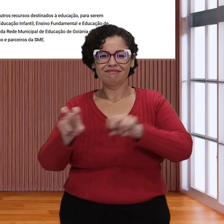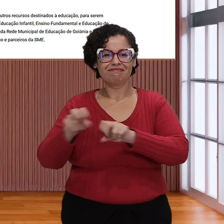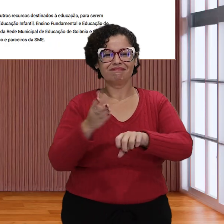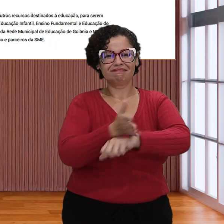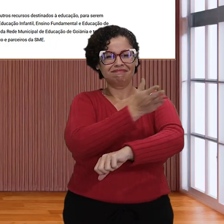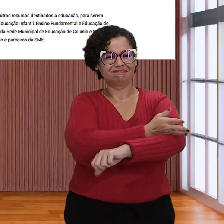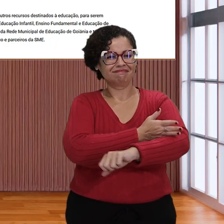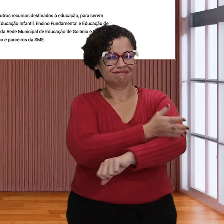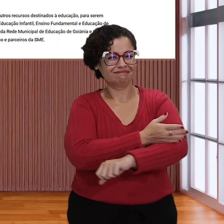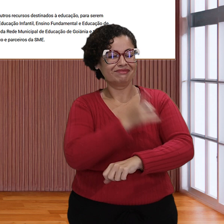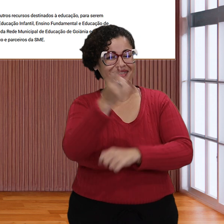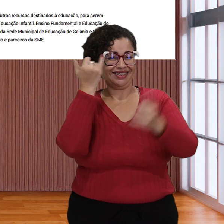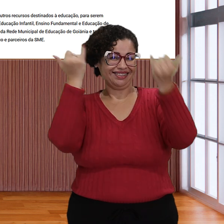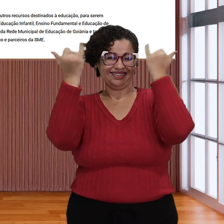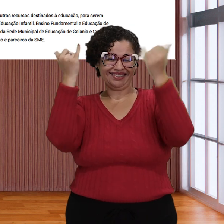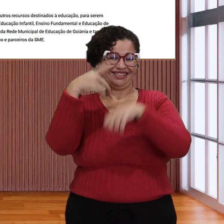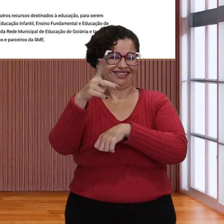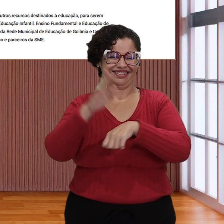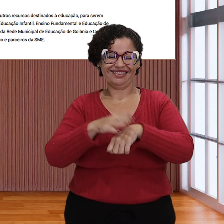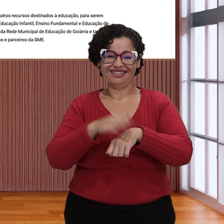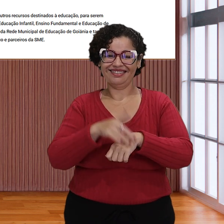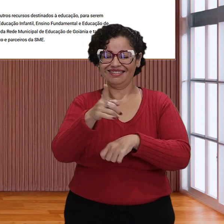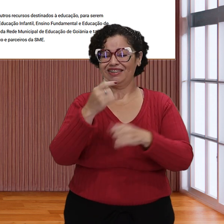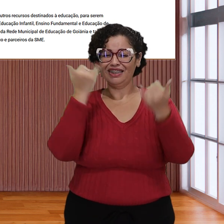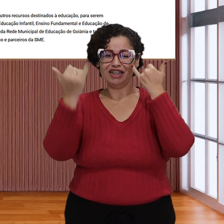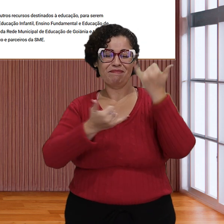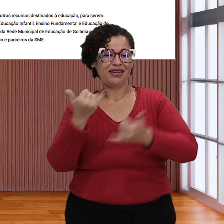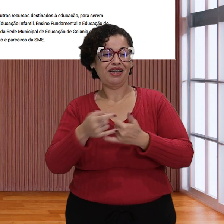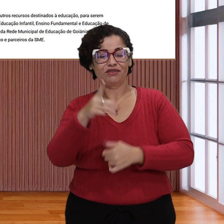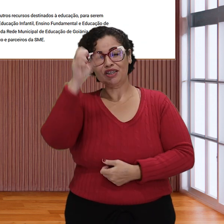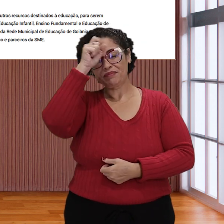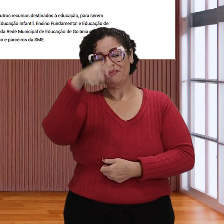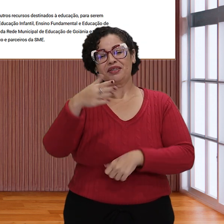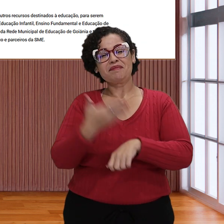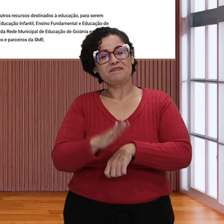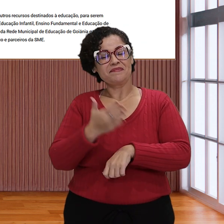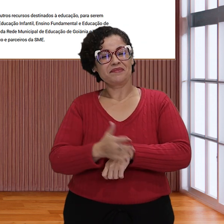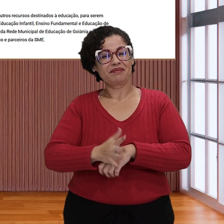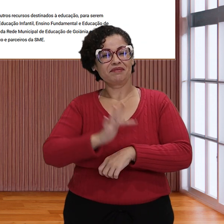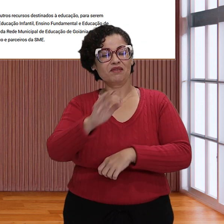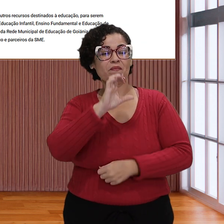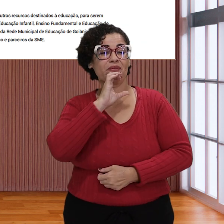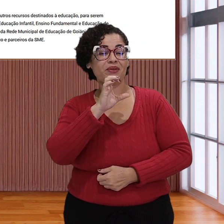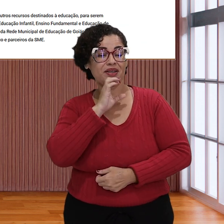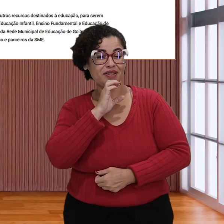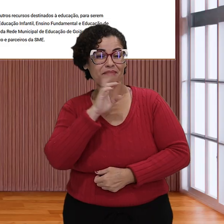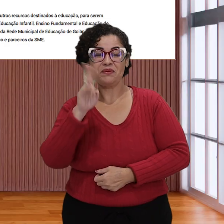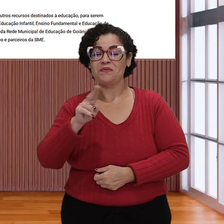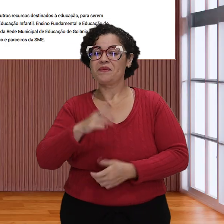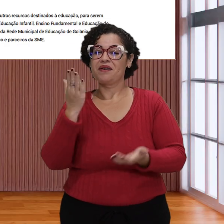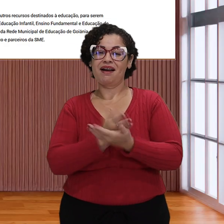da pré-história? Use a criatividade, brinque com o que aprendeu e prepare-se, porque o